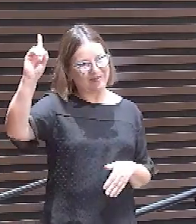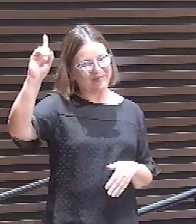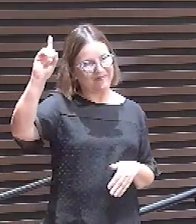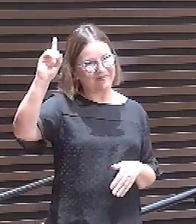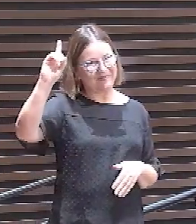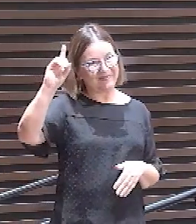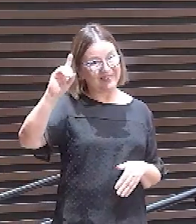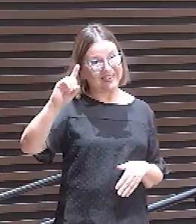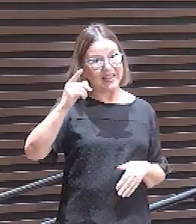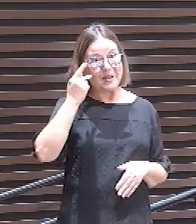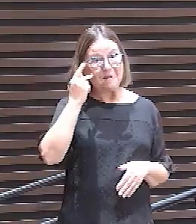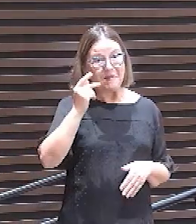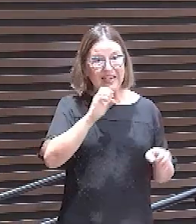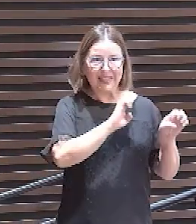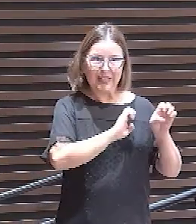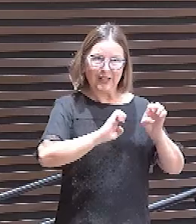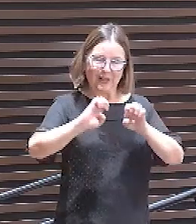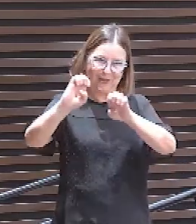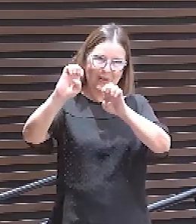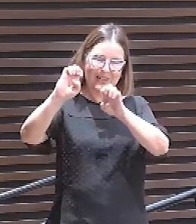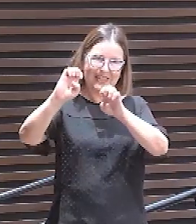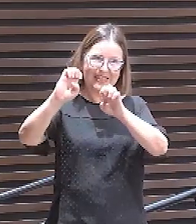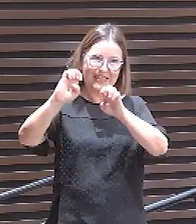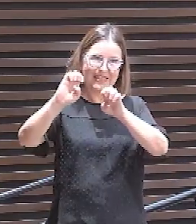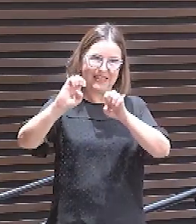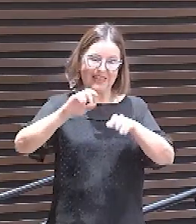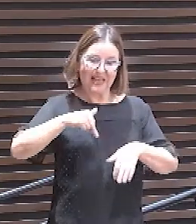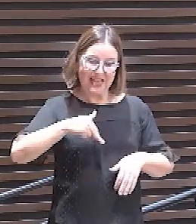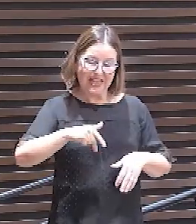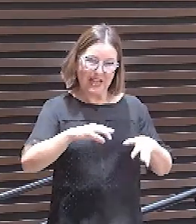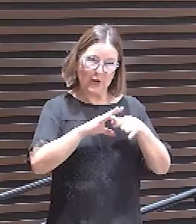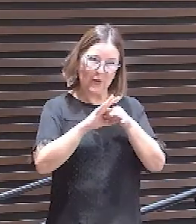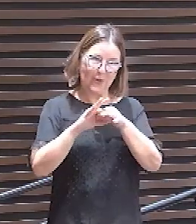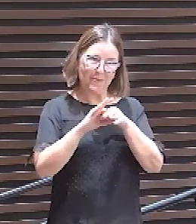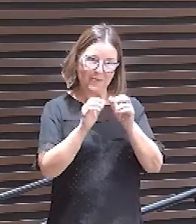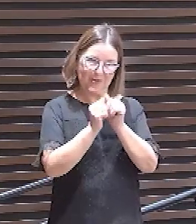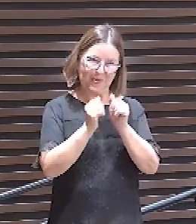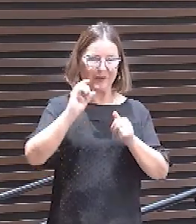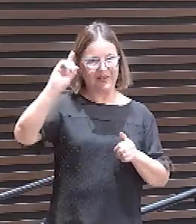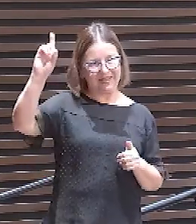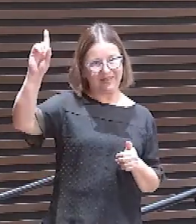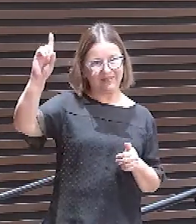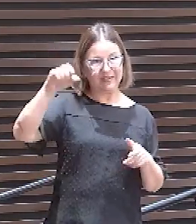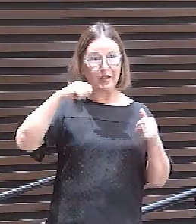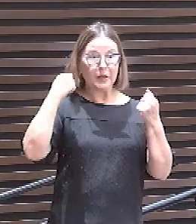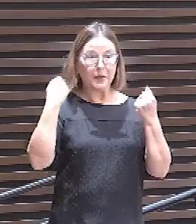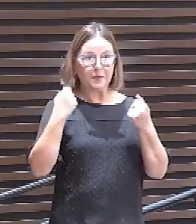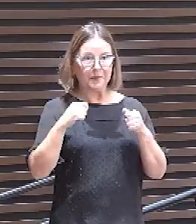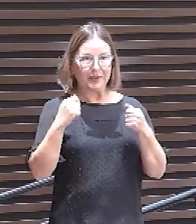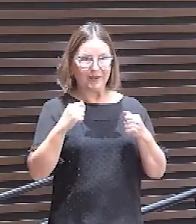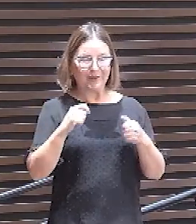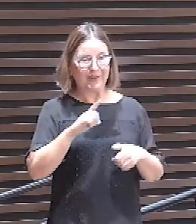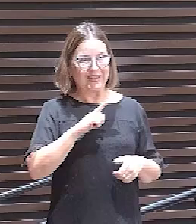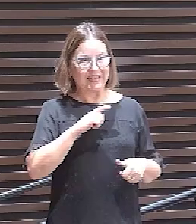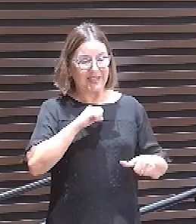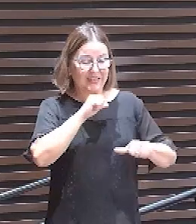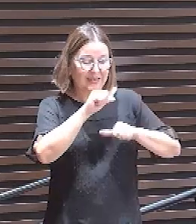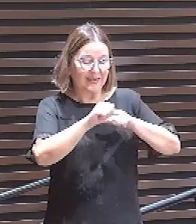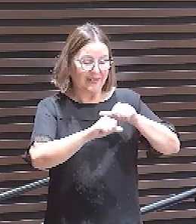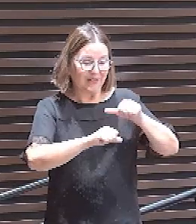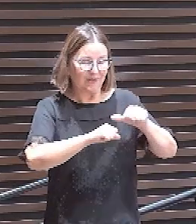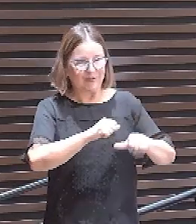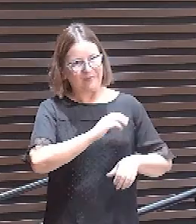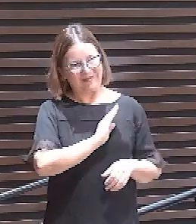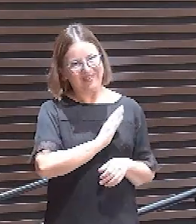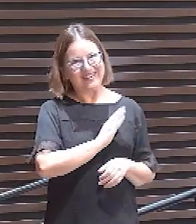que Enoque pudesse andar com Deus, ele teve que passar por uma transformação do seu